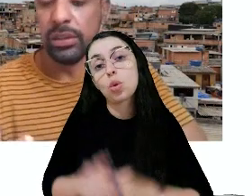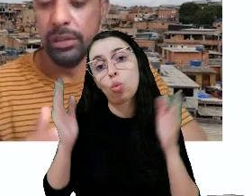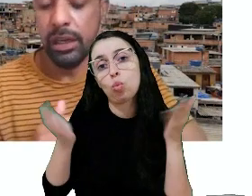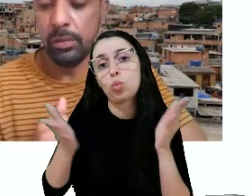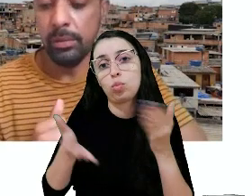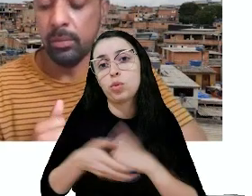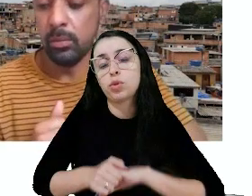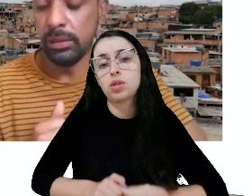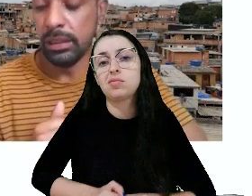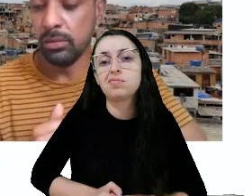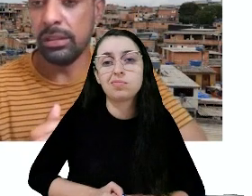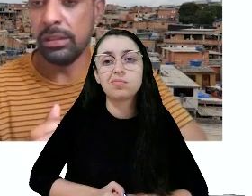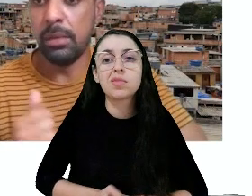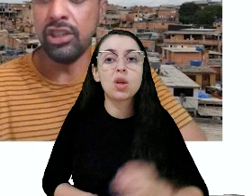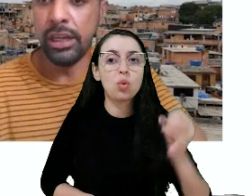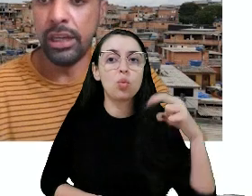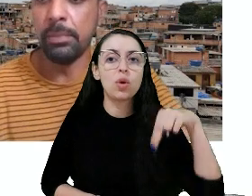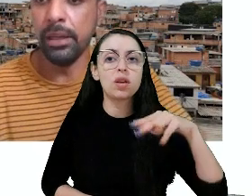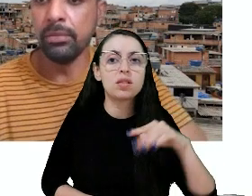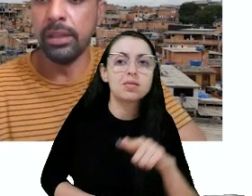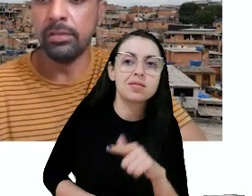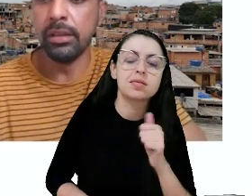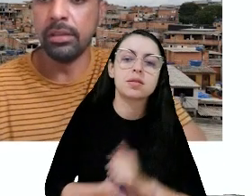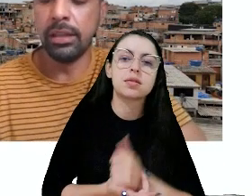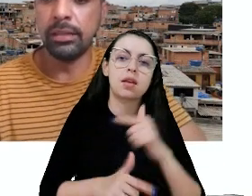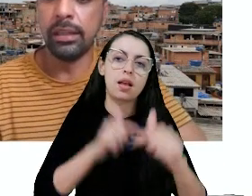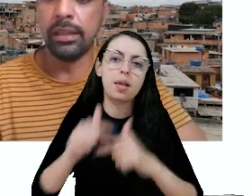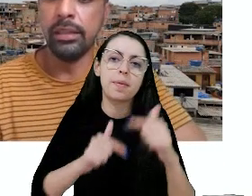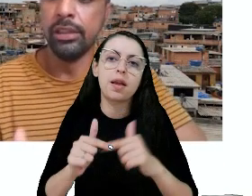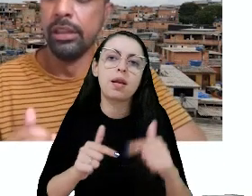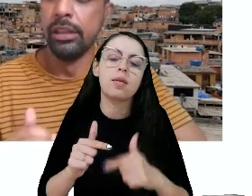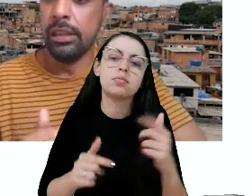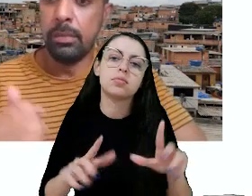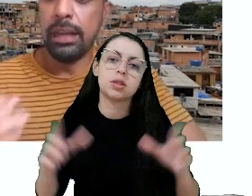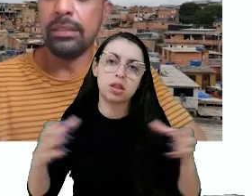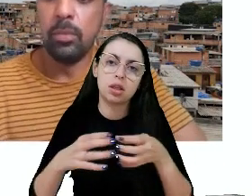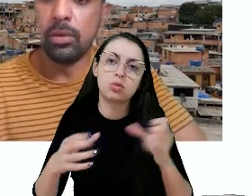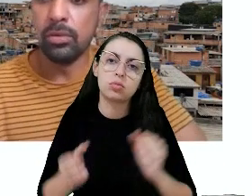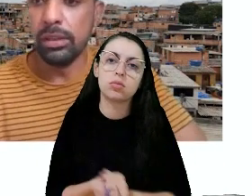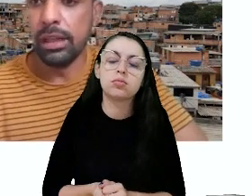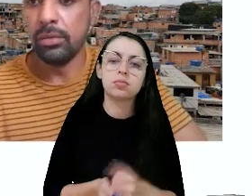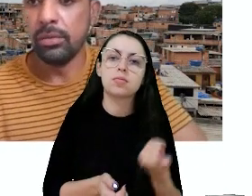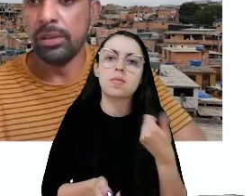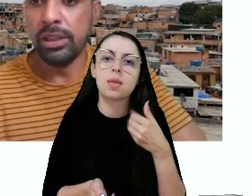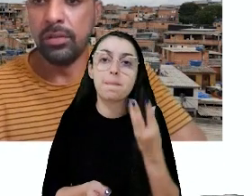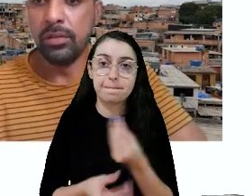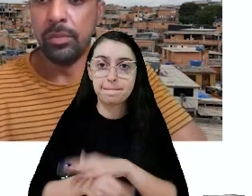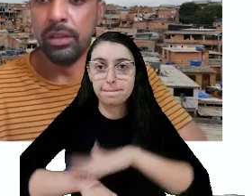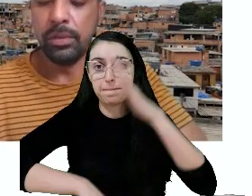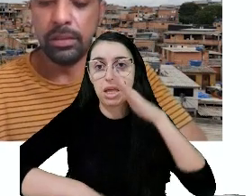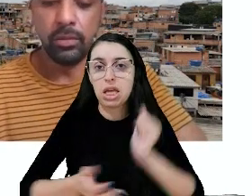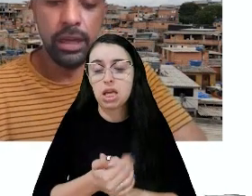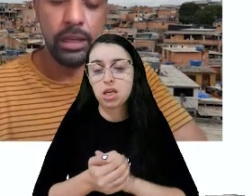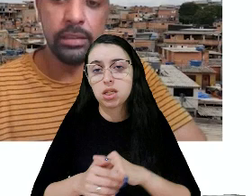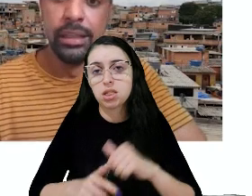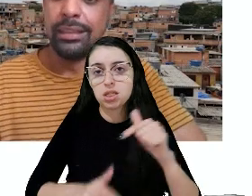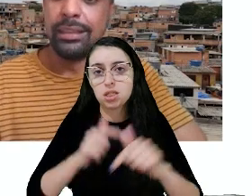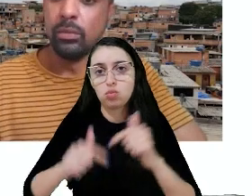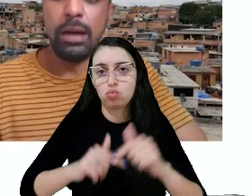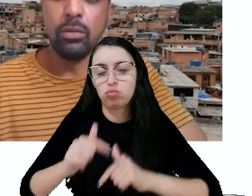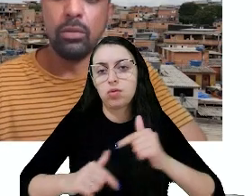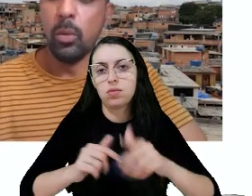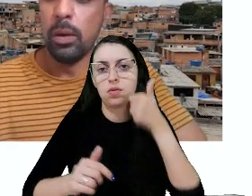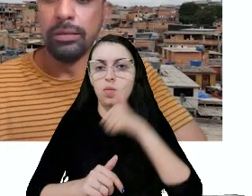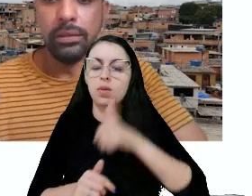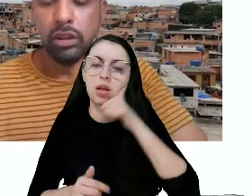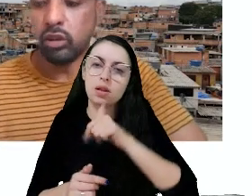Hoje, inclusive, é uma das ONGs que mais gera emprego dentro da rede, que mais dá oportunidade, inclusive, de desenvolvimento para as mulheres.